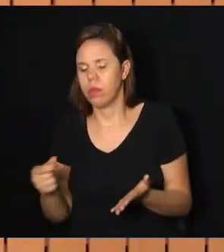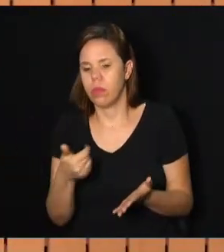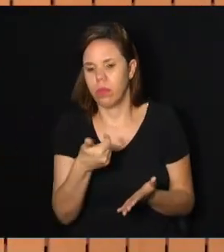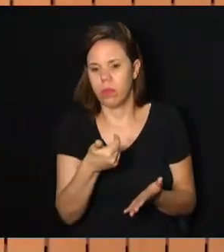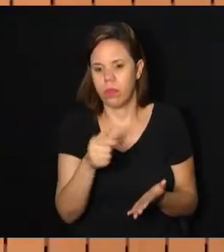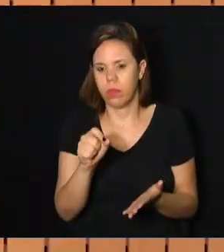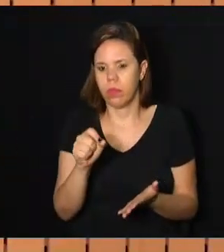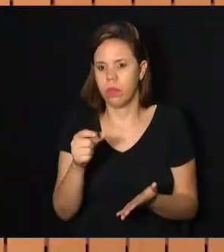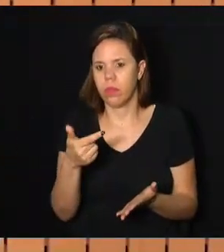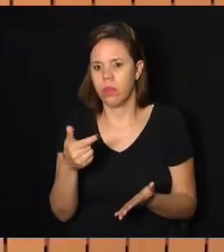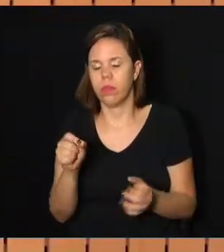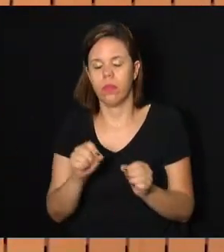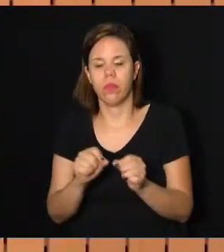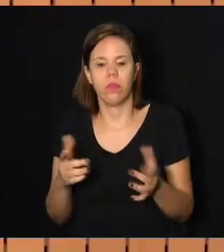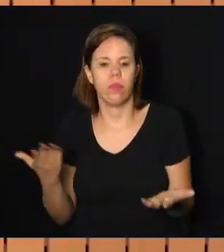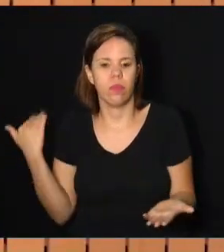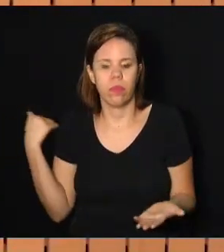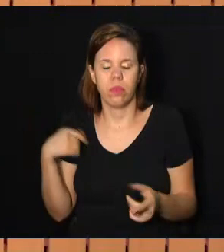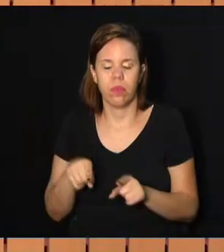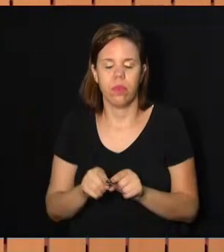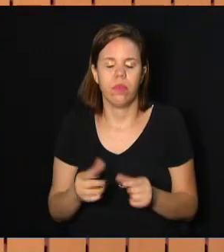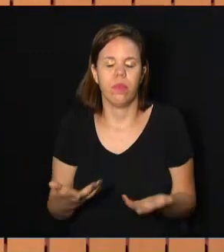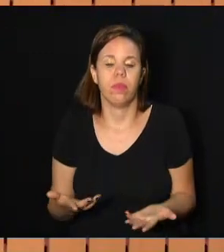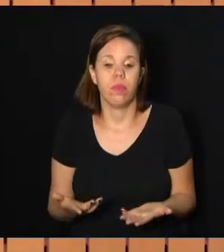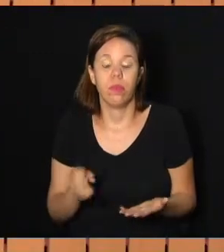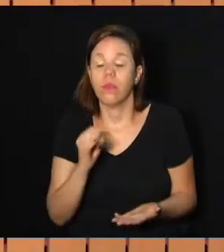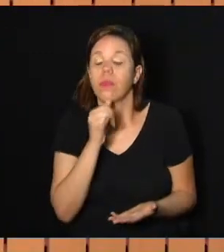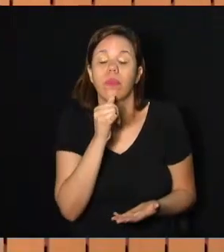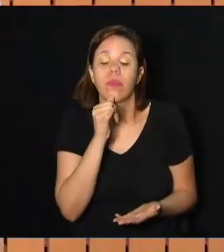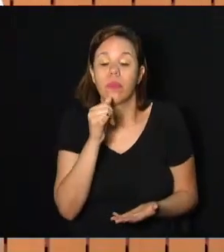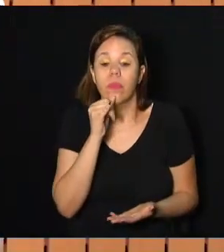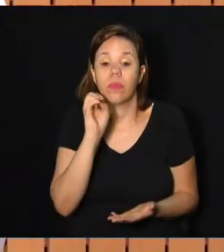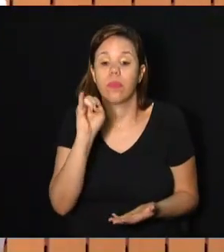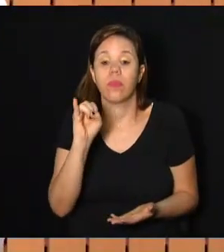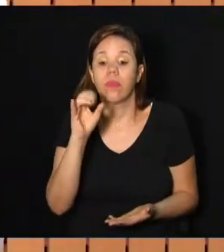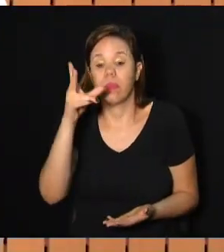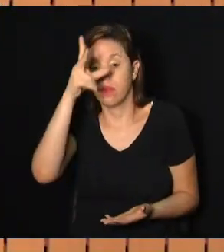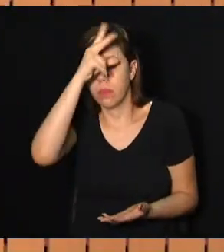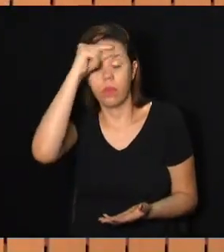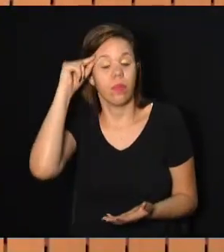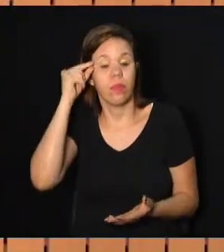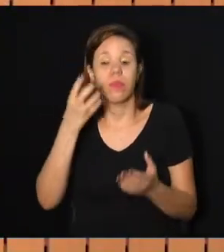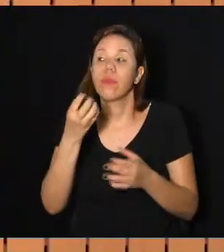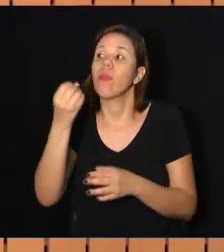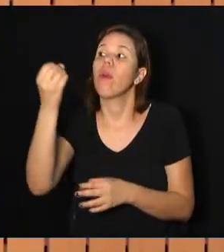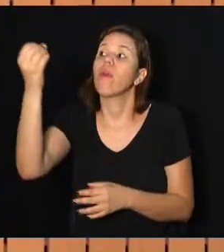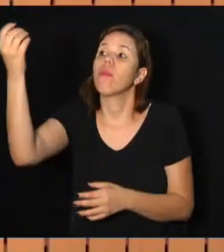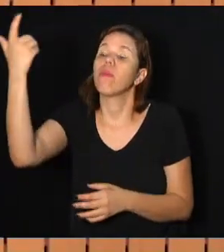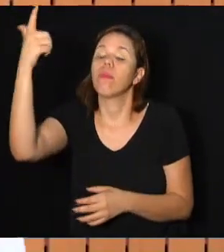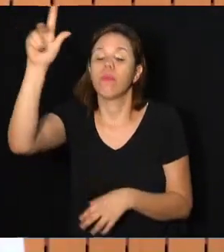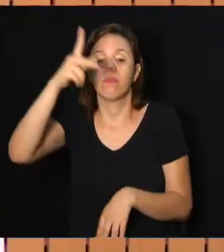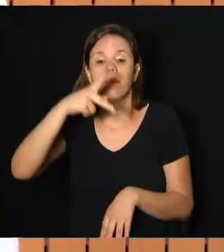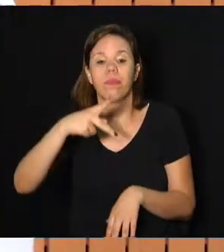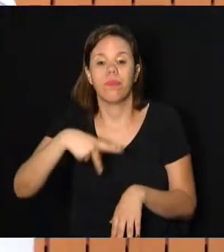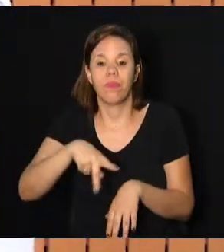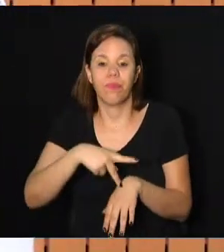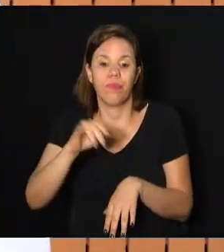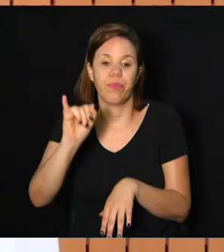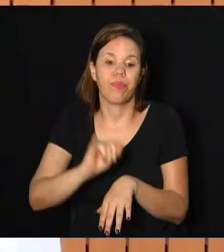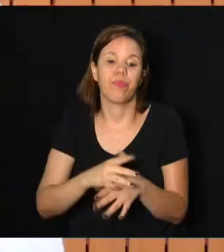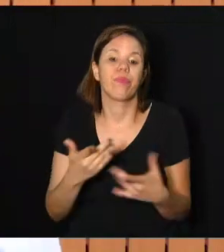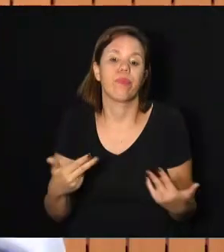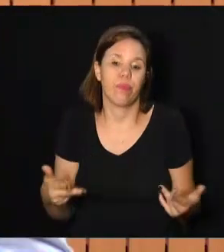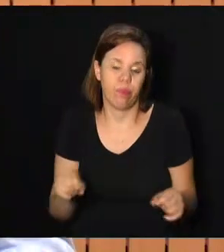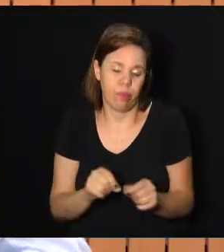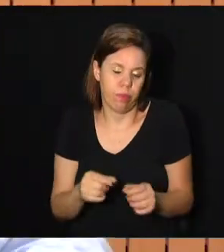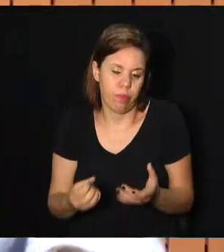a bem do serviço público, se ele viaja a serviço para um outro estado, para um outro país, eu sou a favor, que eu acho que hoje em